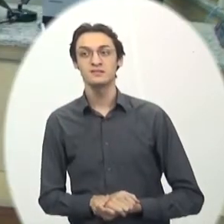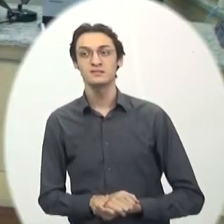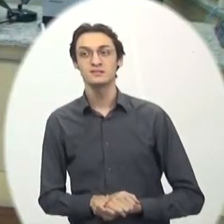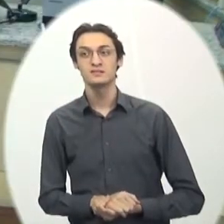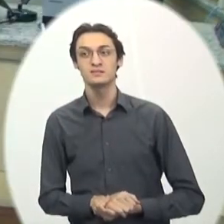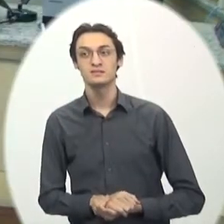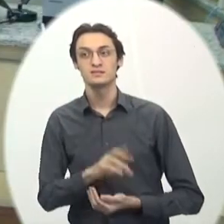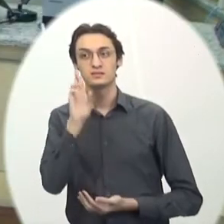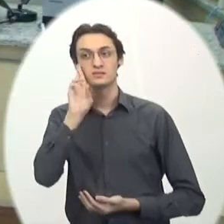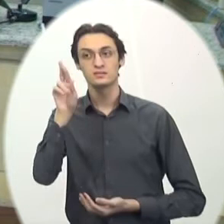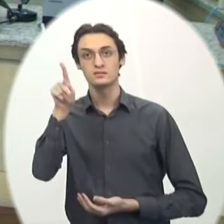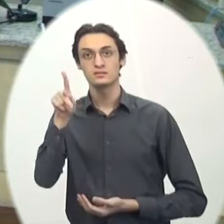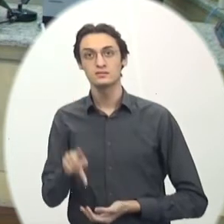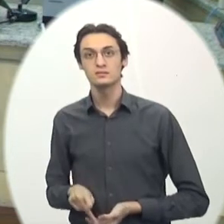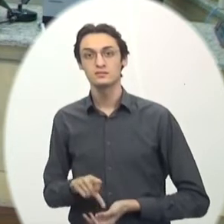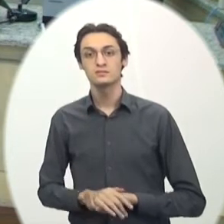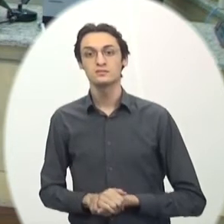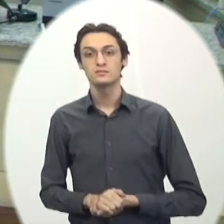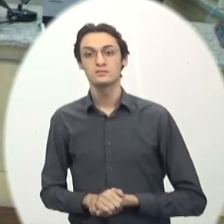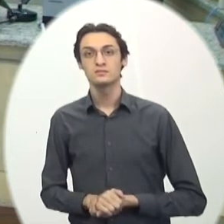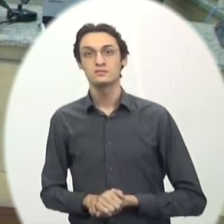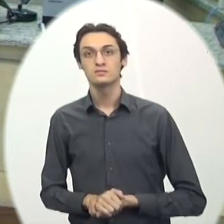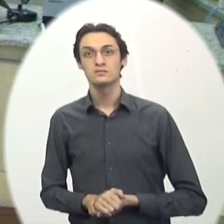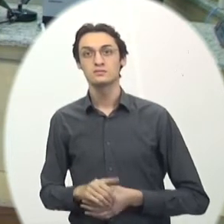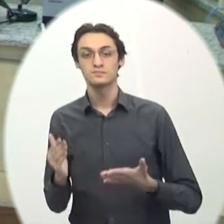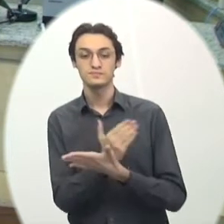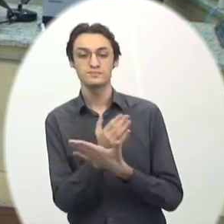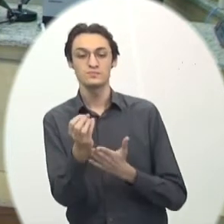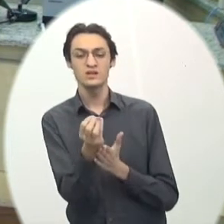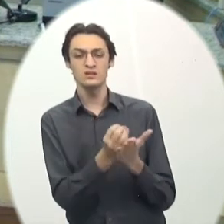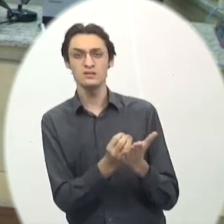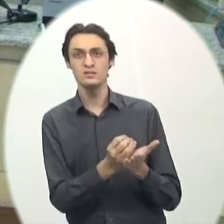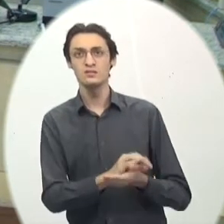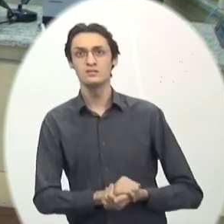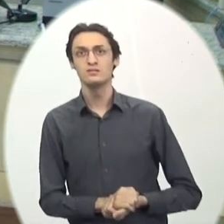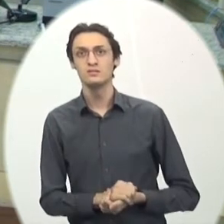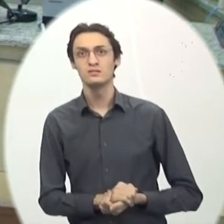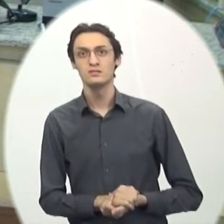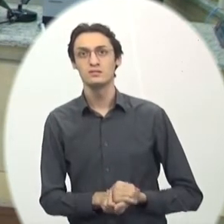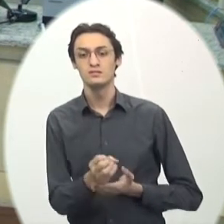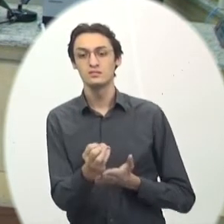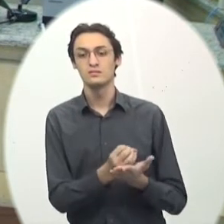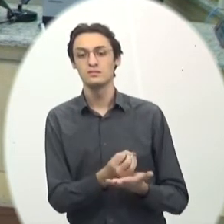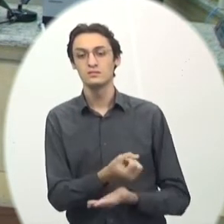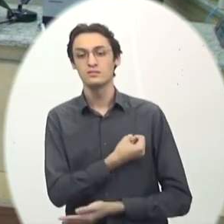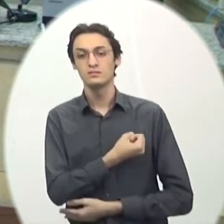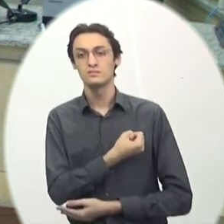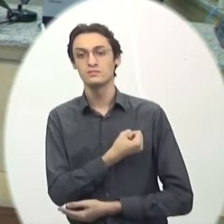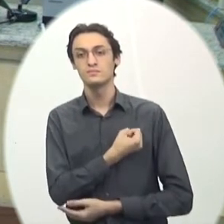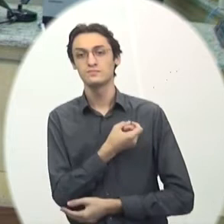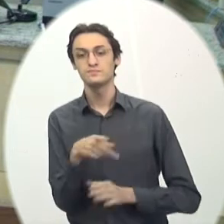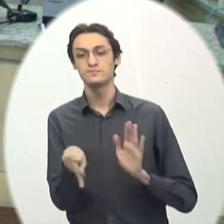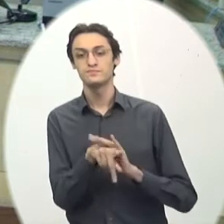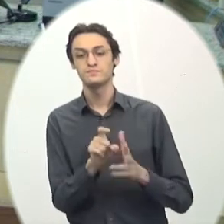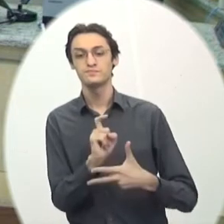Senhor presidente, como leitura do expediente, tem aqui alguns ofícios. Tem um ofício do